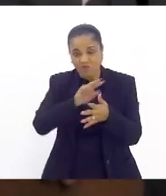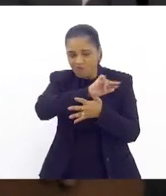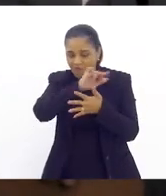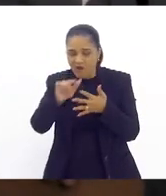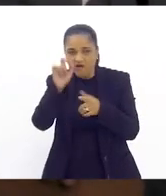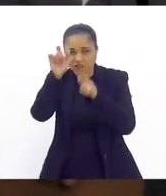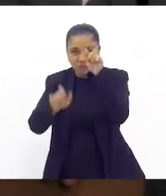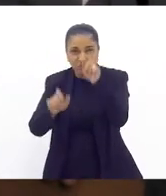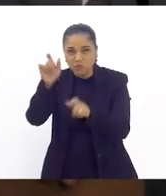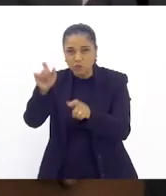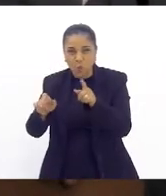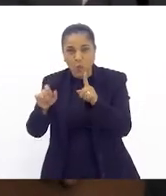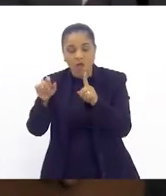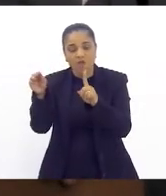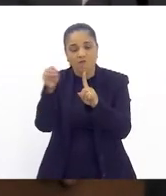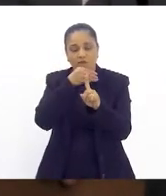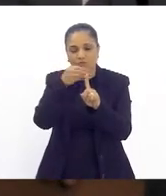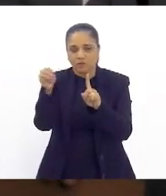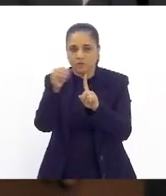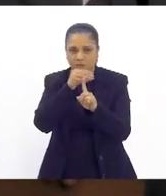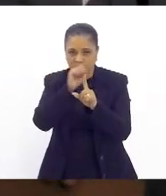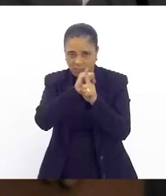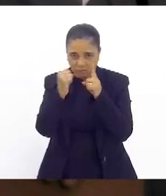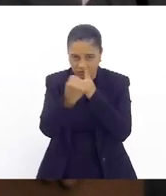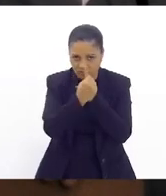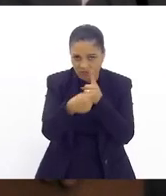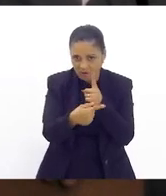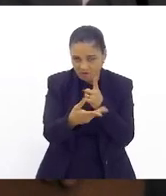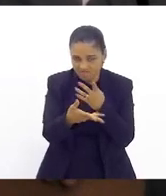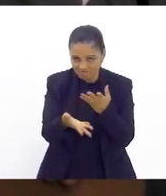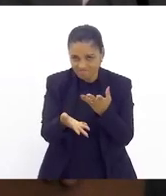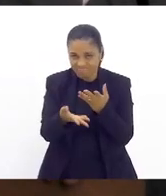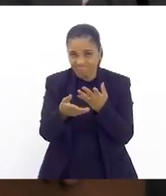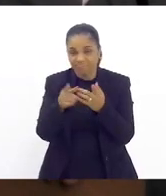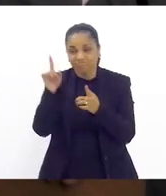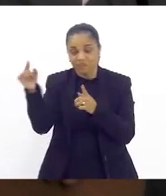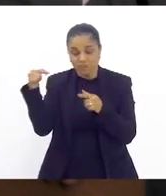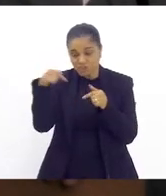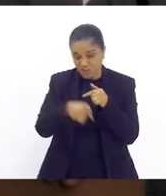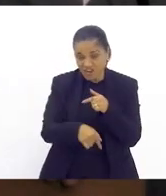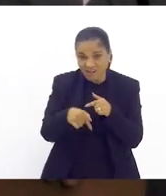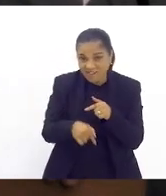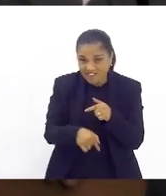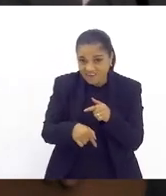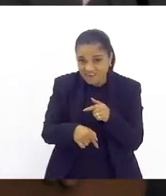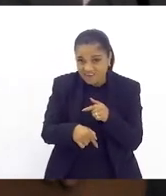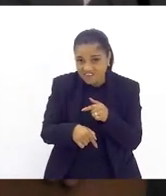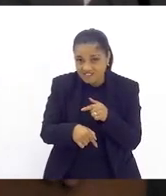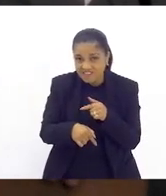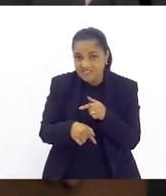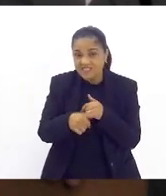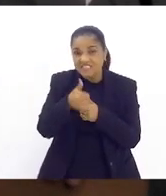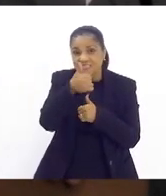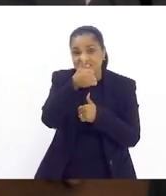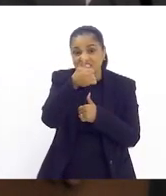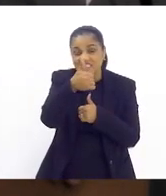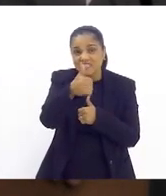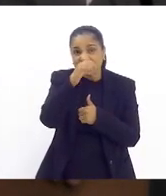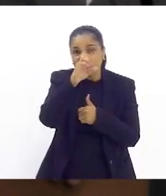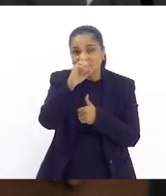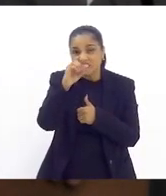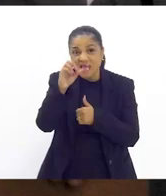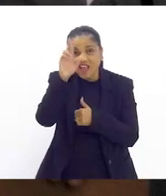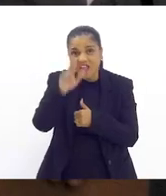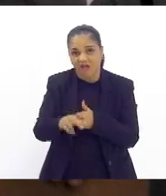pessoas vulnerabilidade social para sair de lá e chegar aqui são r$ 100